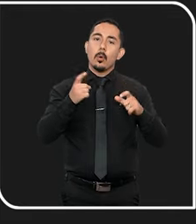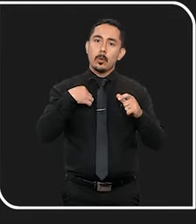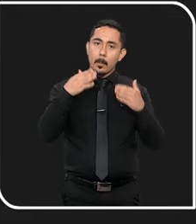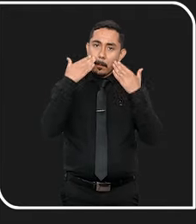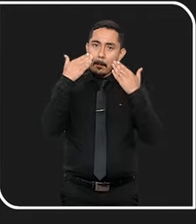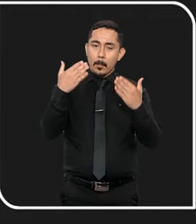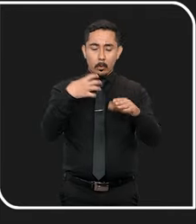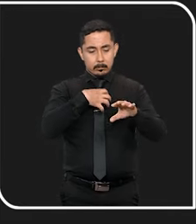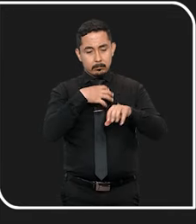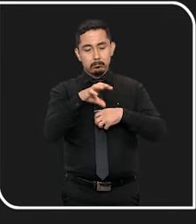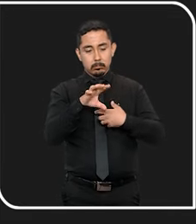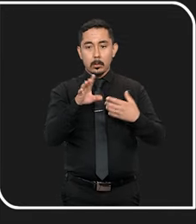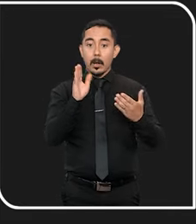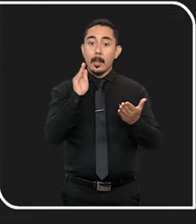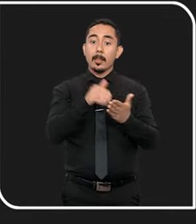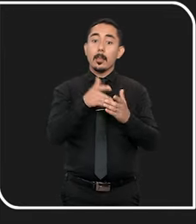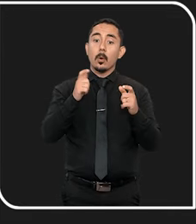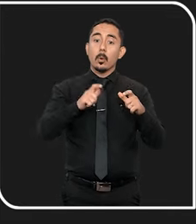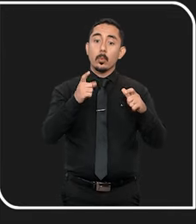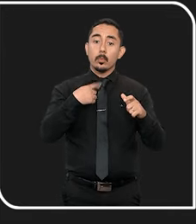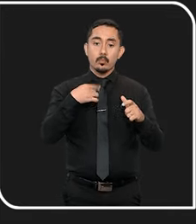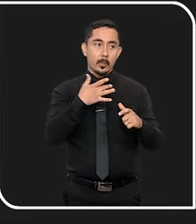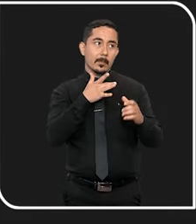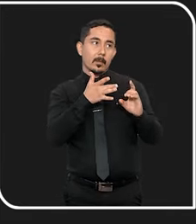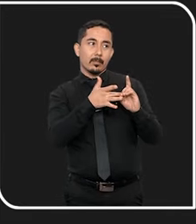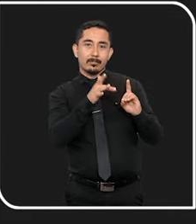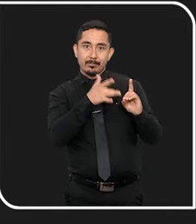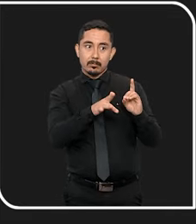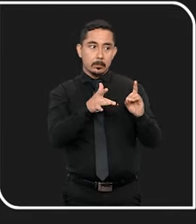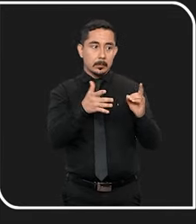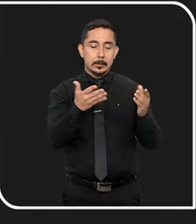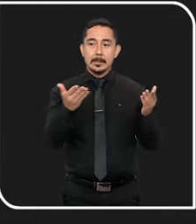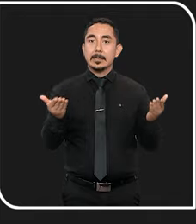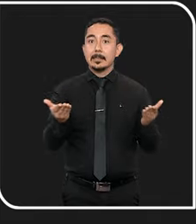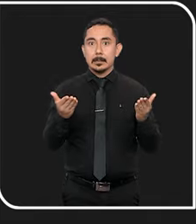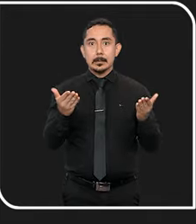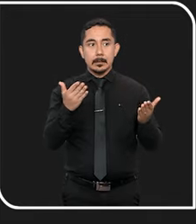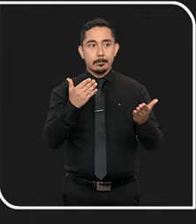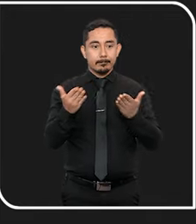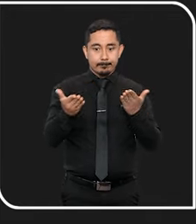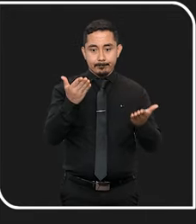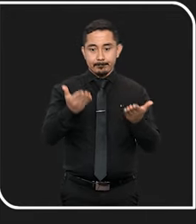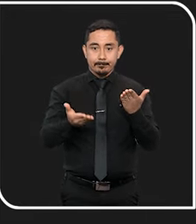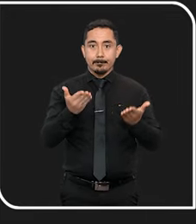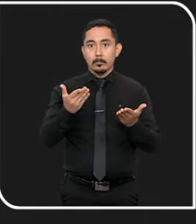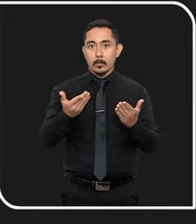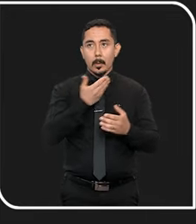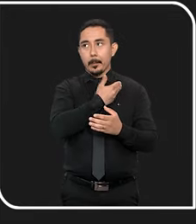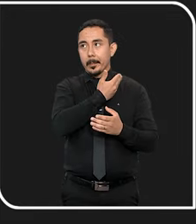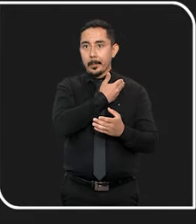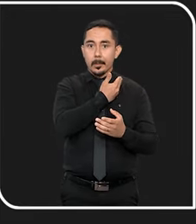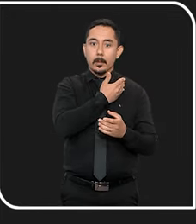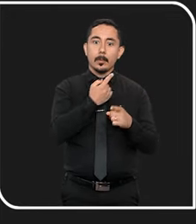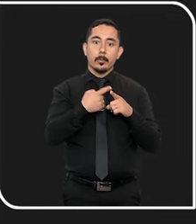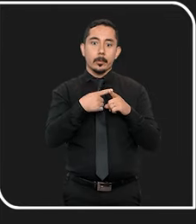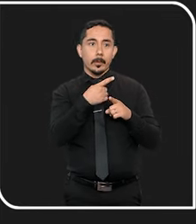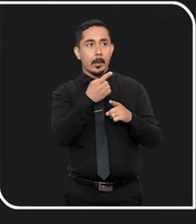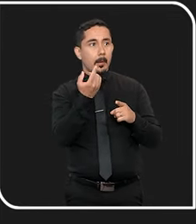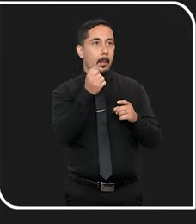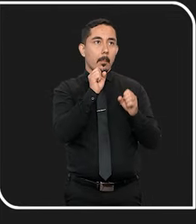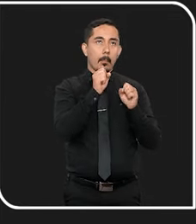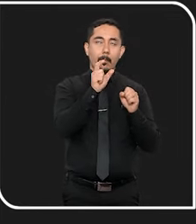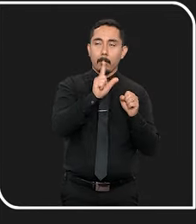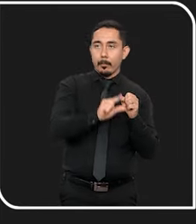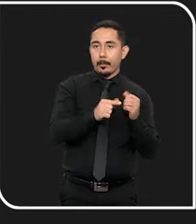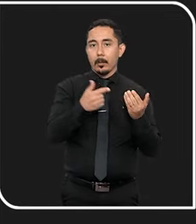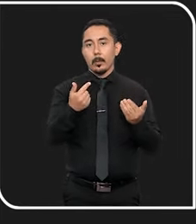até que ponto eu quero mostrar empatia até que ponto eu tô sendo capacitista né no sentido de preconceituosa de